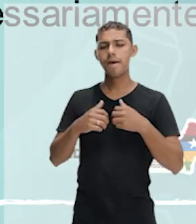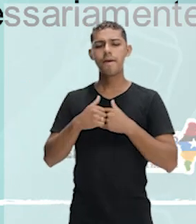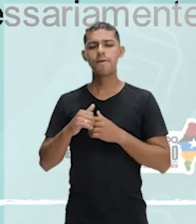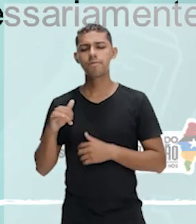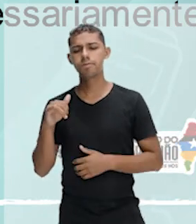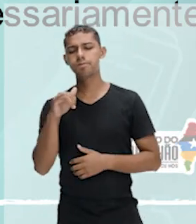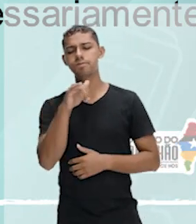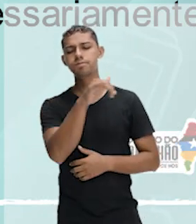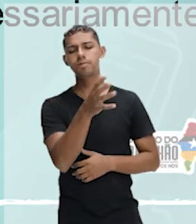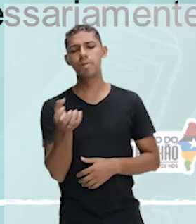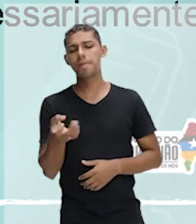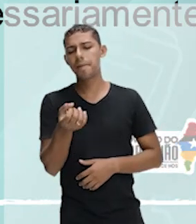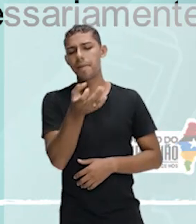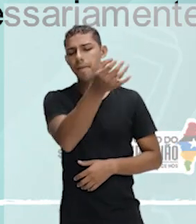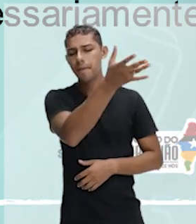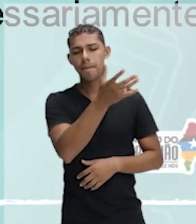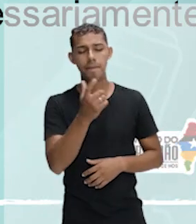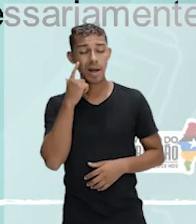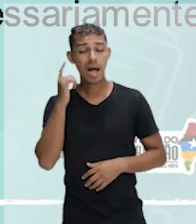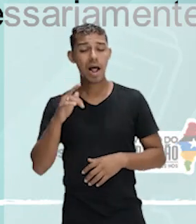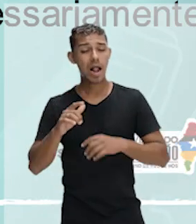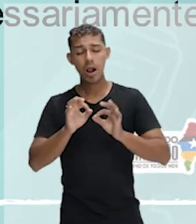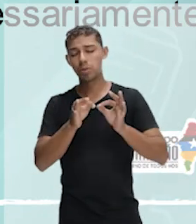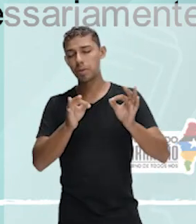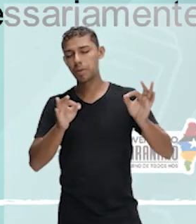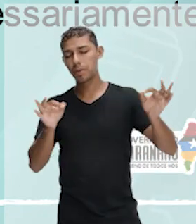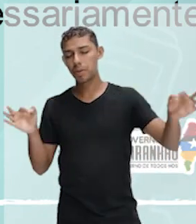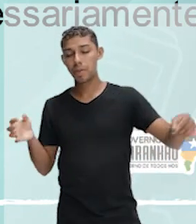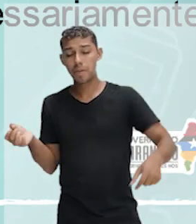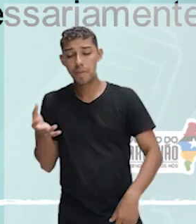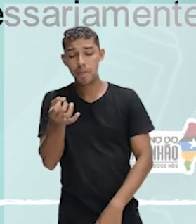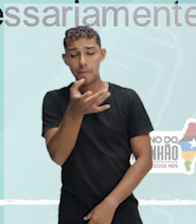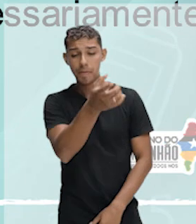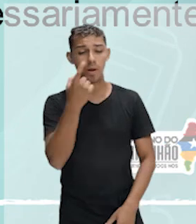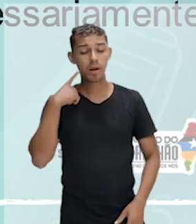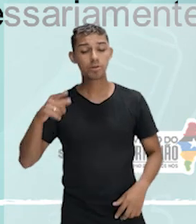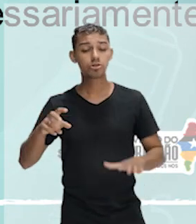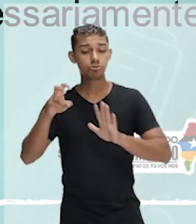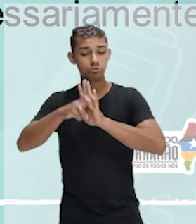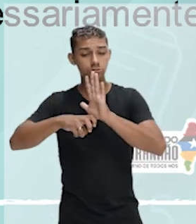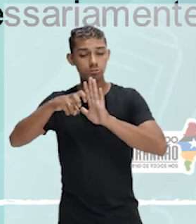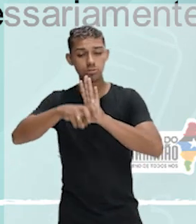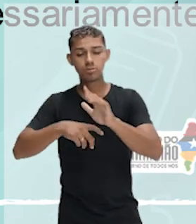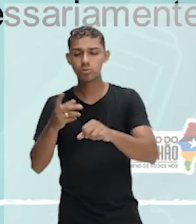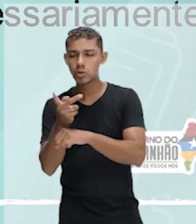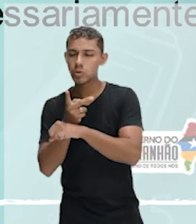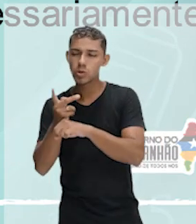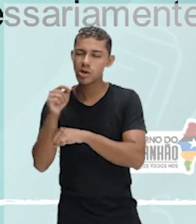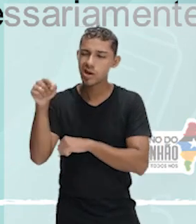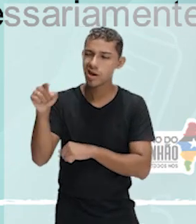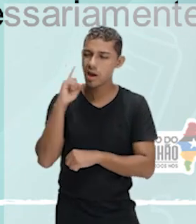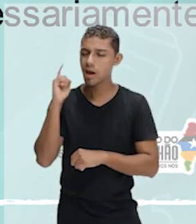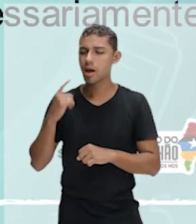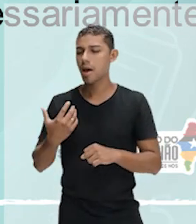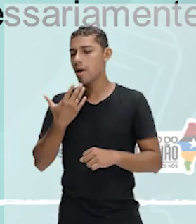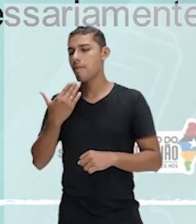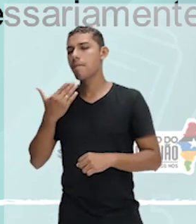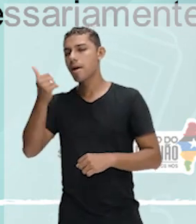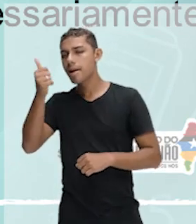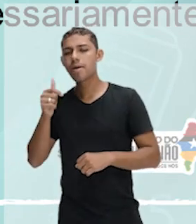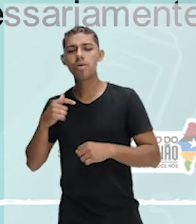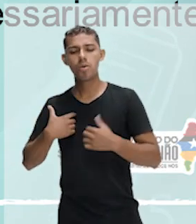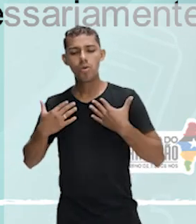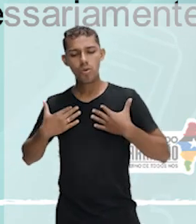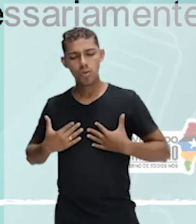e turistas em busca de diferentes experiências, trens são também procurados por oferecer mais conforto,